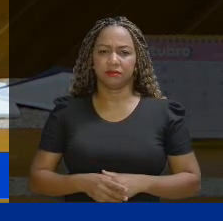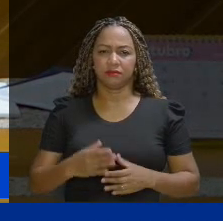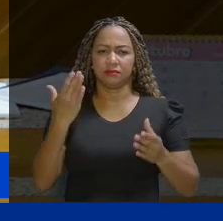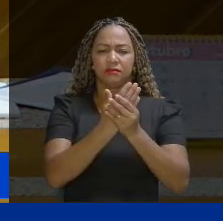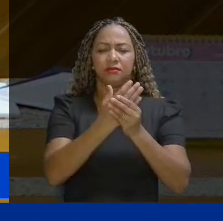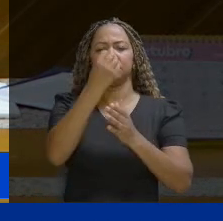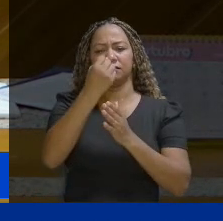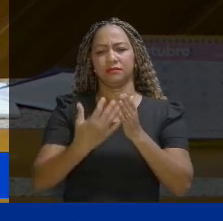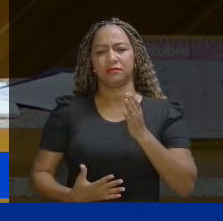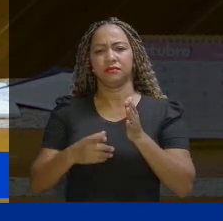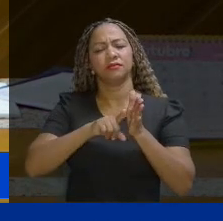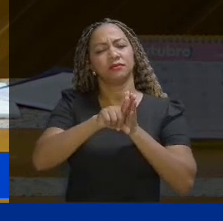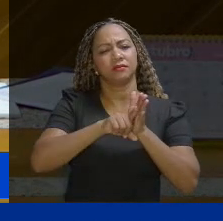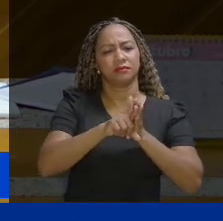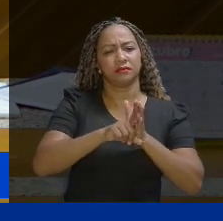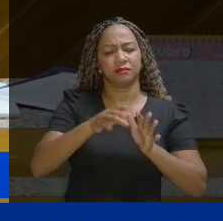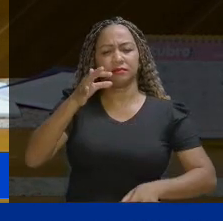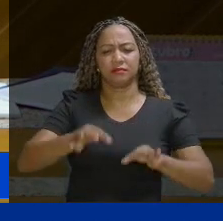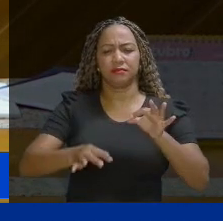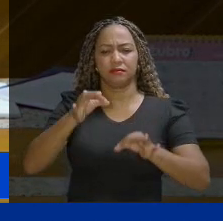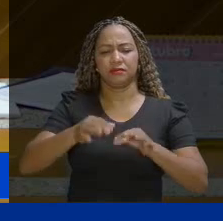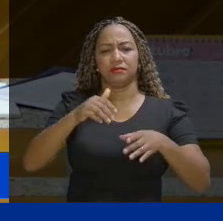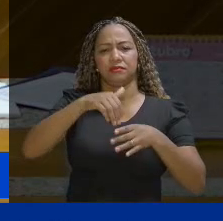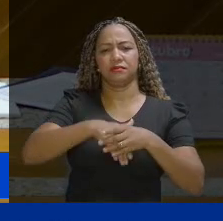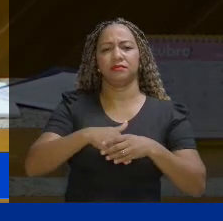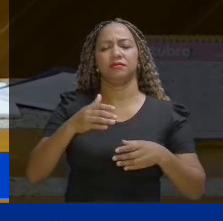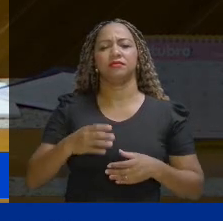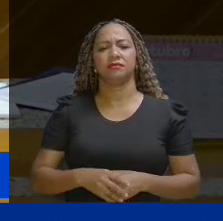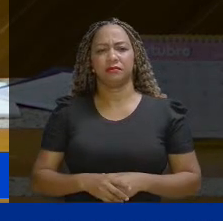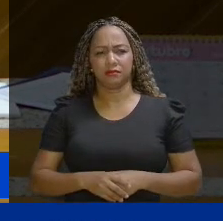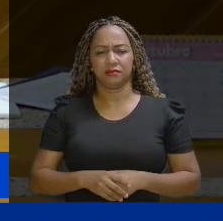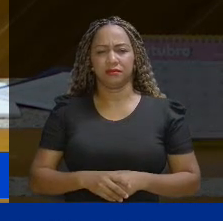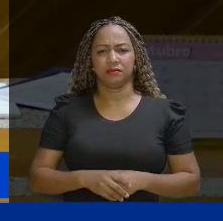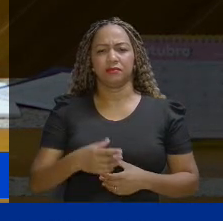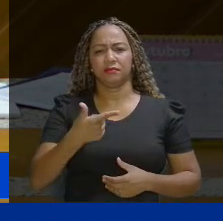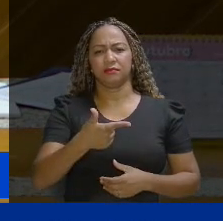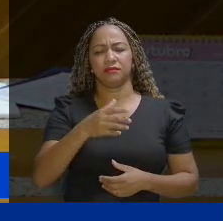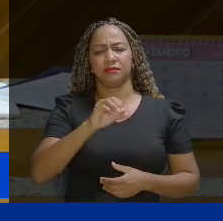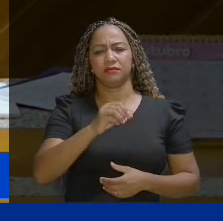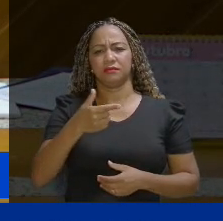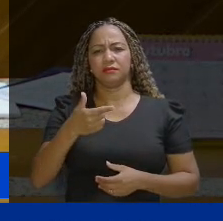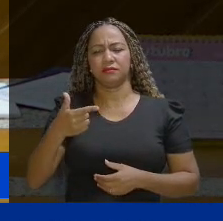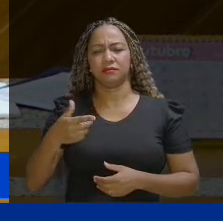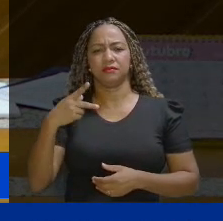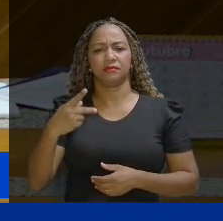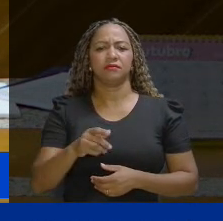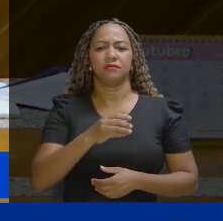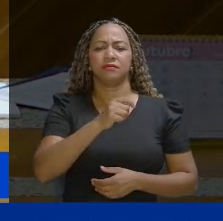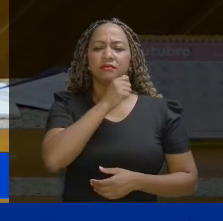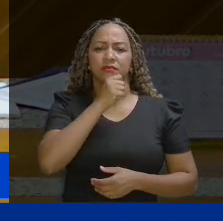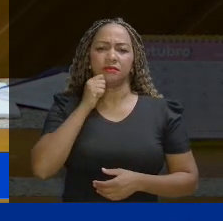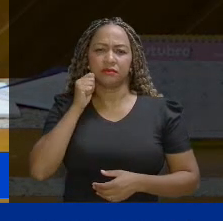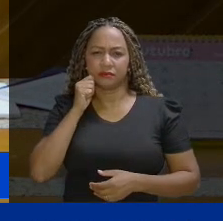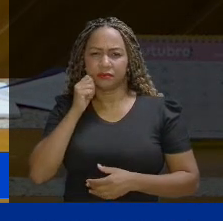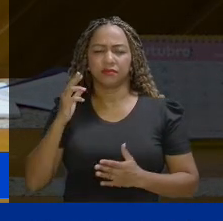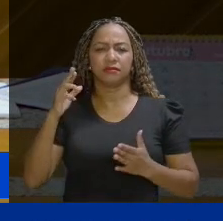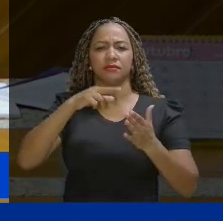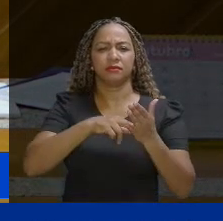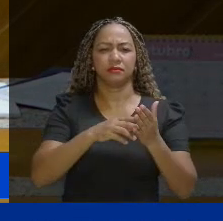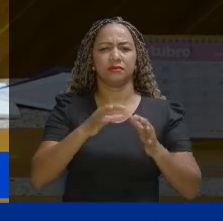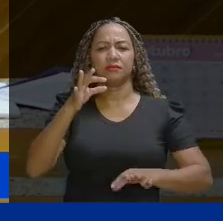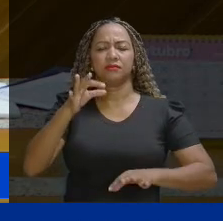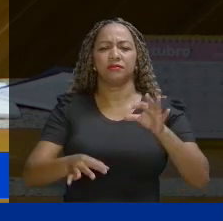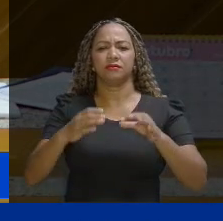Embargo de declaração na ação de investigação judicial eleitoral número 601.549, 2022, origem Macapá, relator